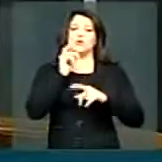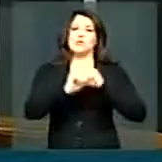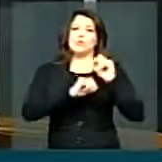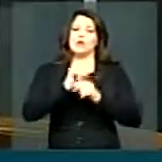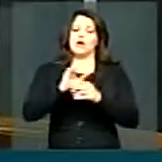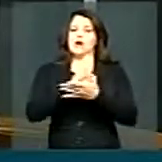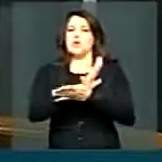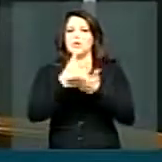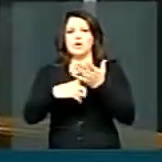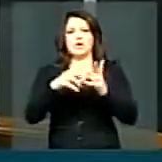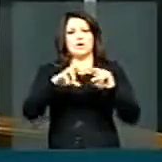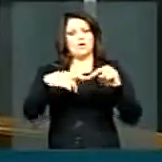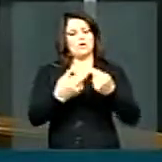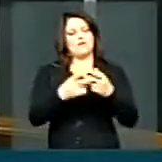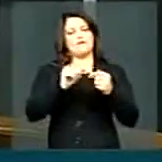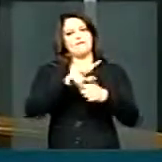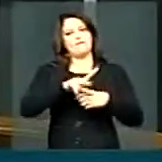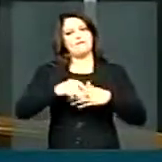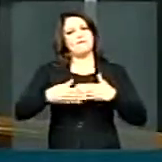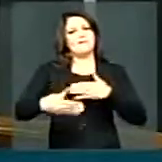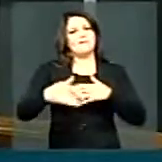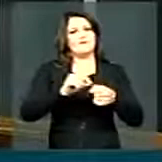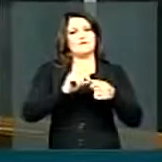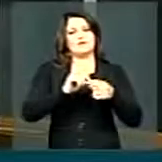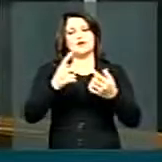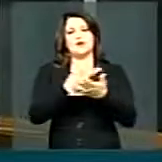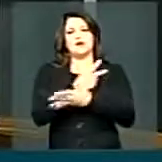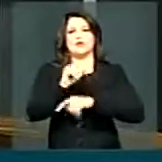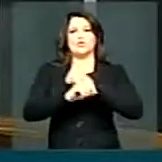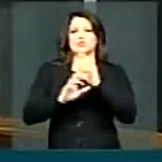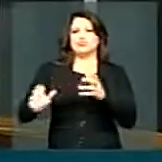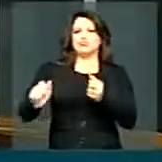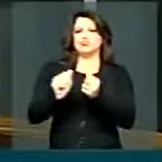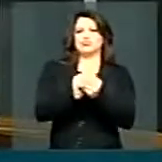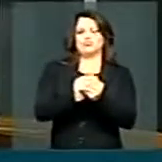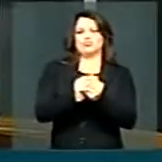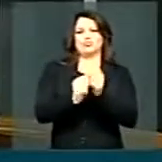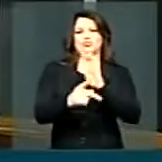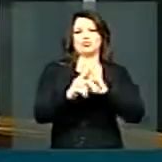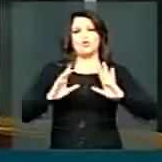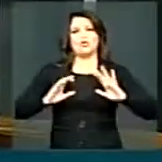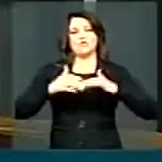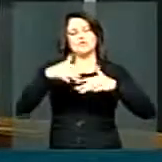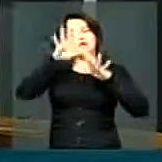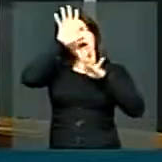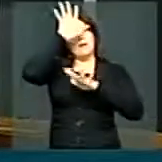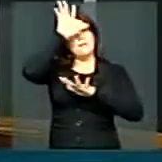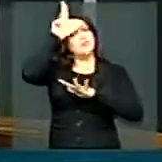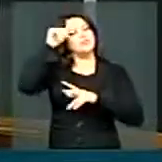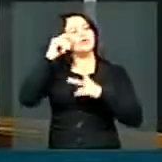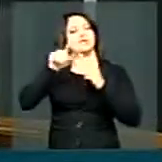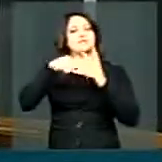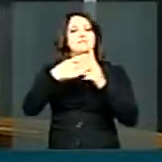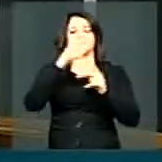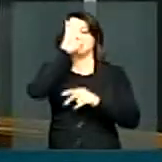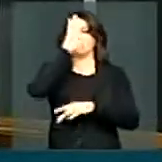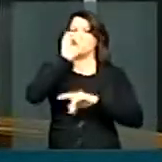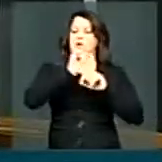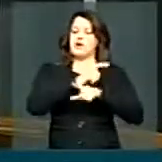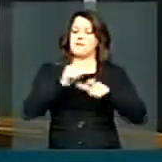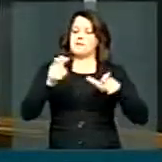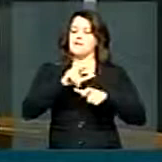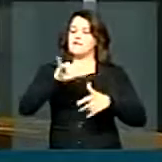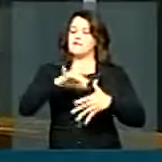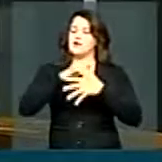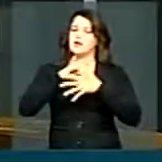algumas audiências públicas que realizaremos, algumas conjuntas com a Comissão da Amazônia, mas, sobretudo, a maioria